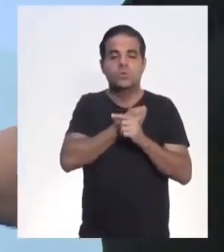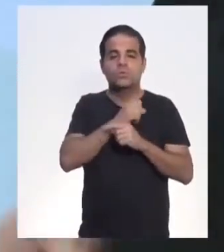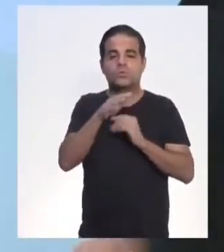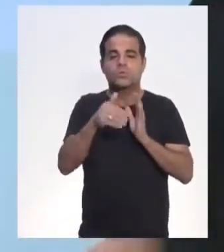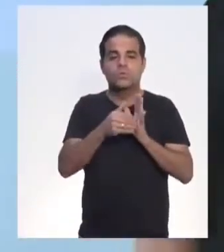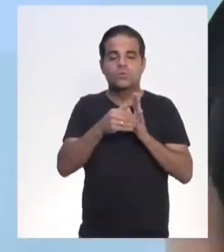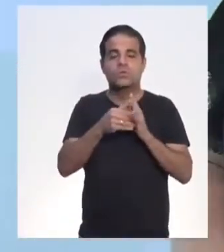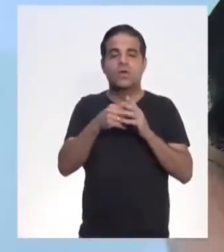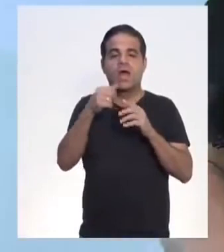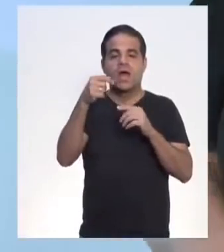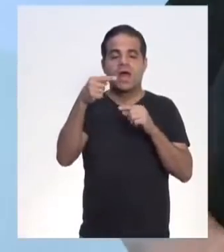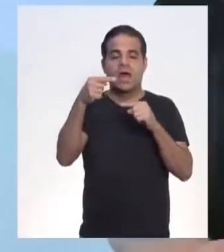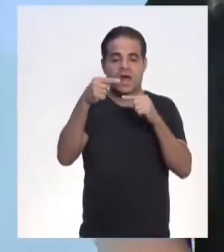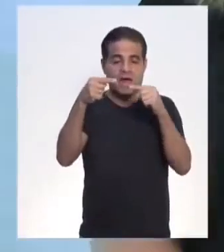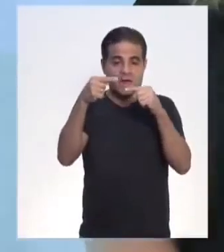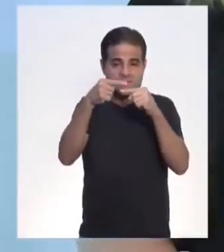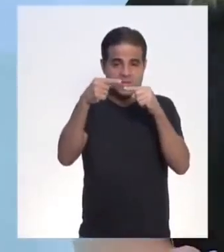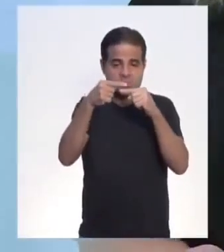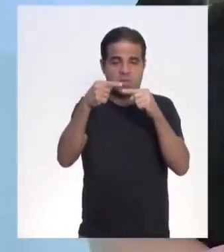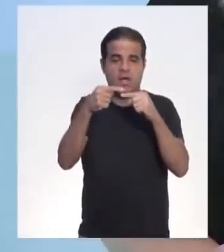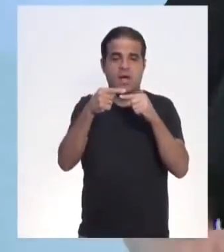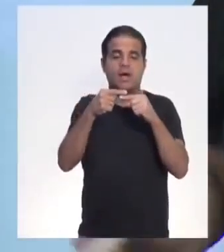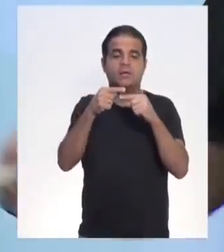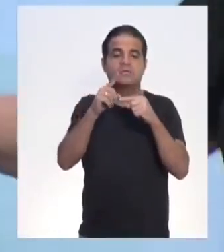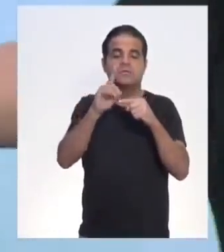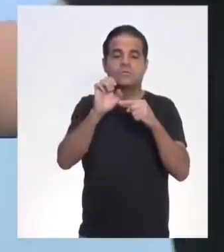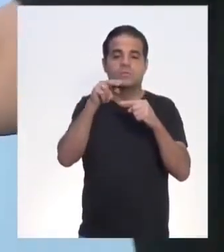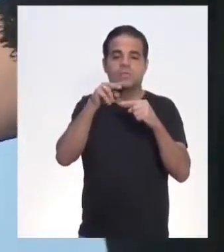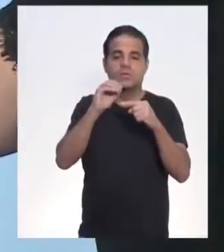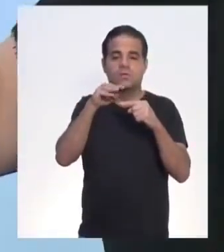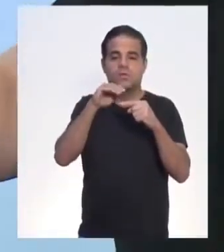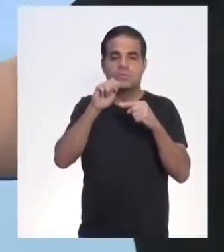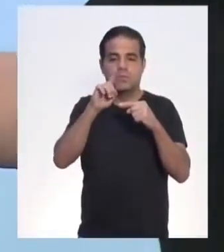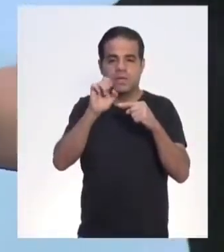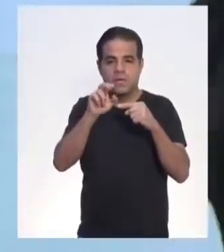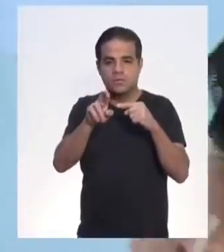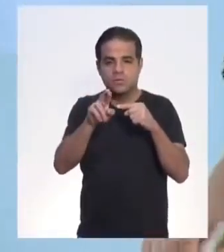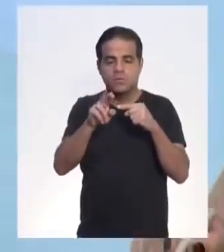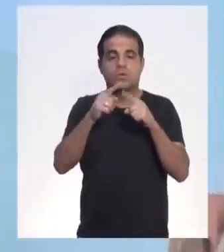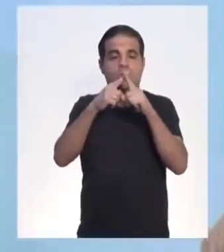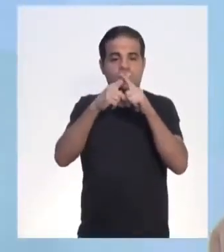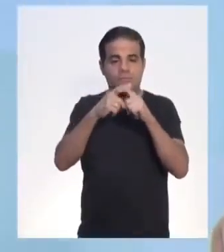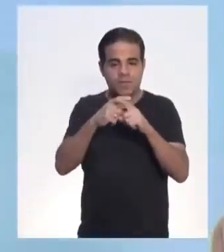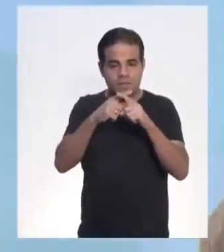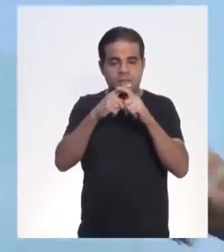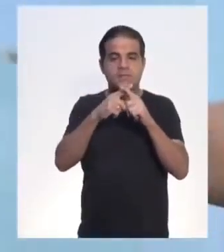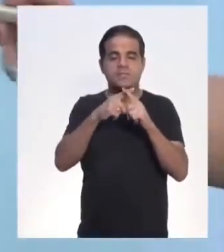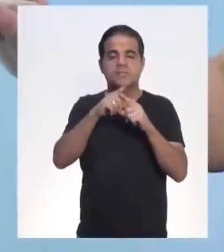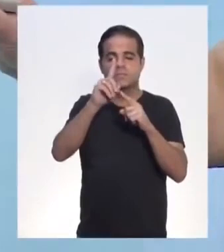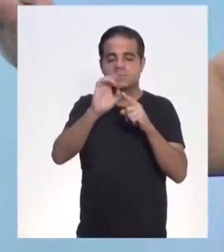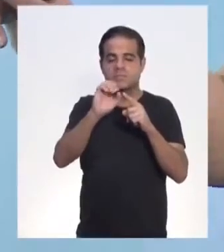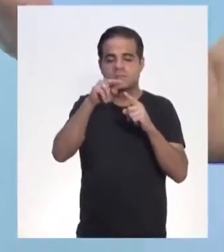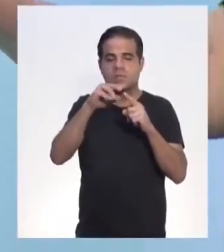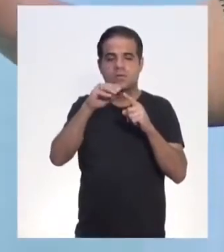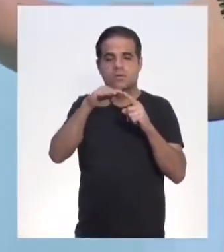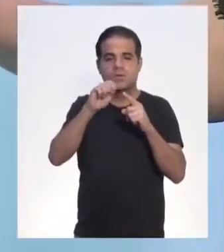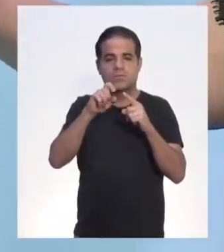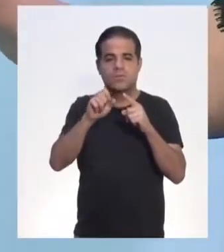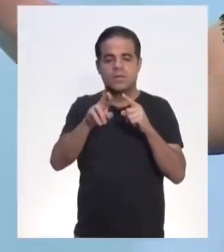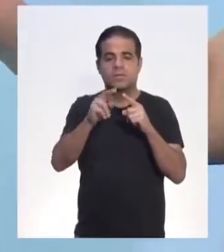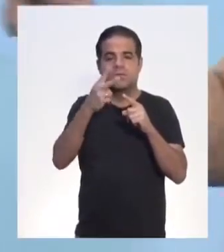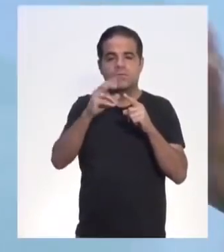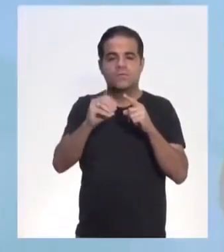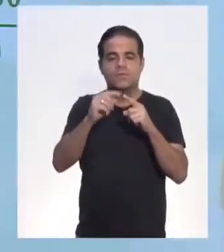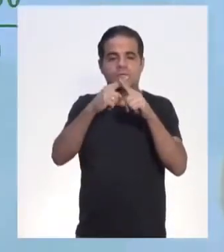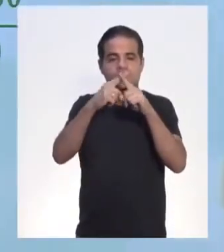um fracionário com um denominador um denominador vezes denominador 20